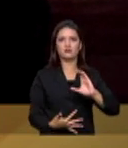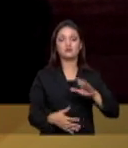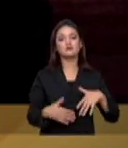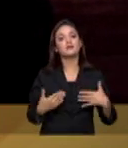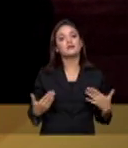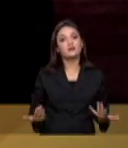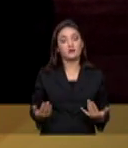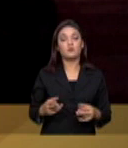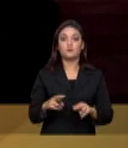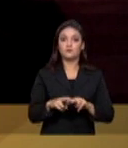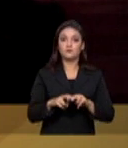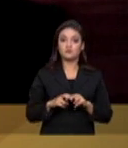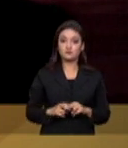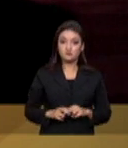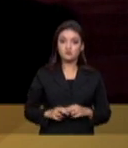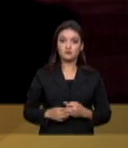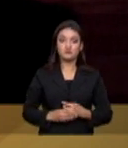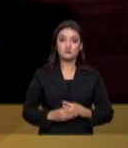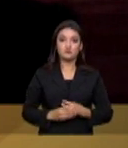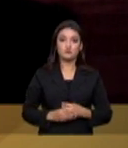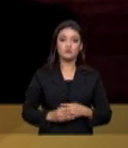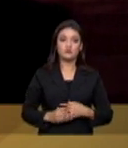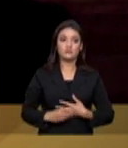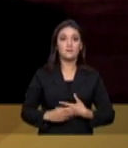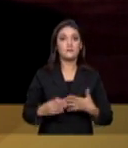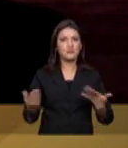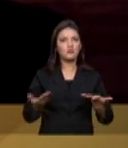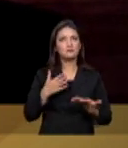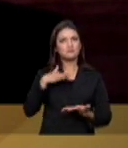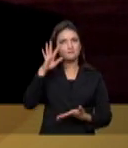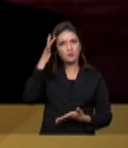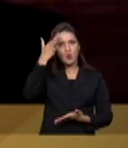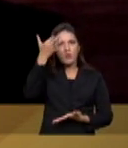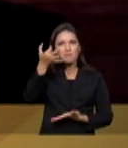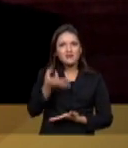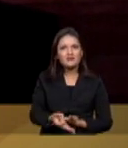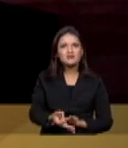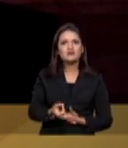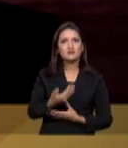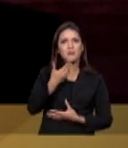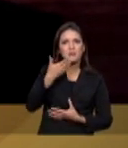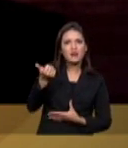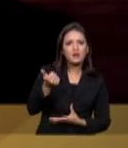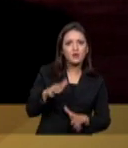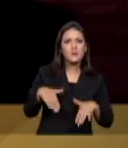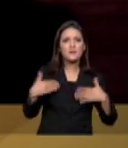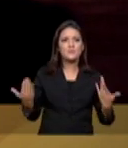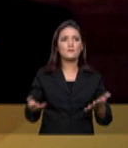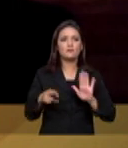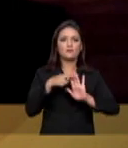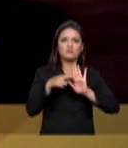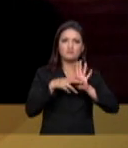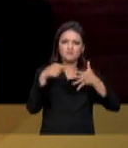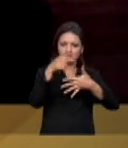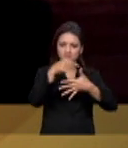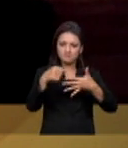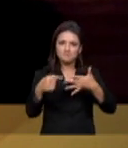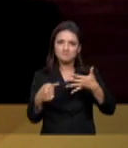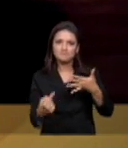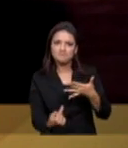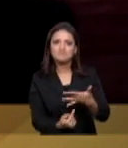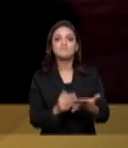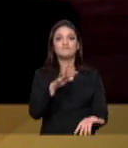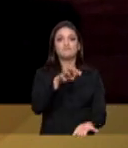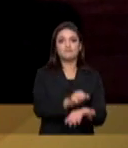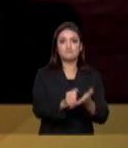Compre agora a fim de melhor compreender os reis a configuração da Posse indígena